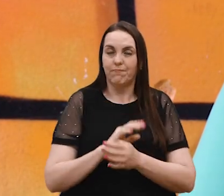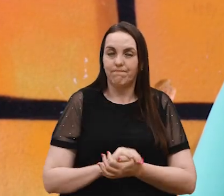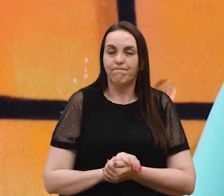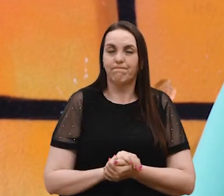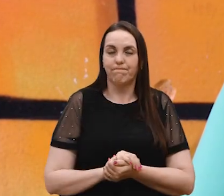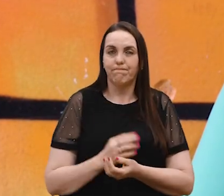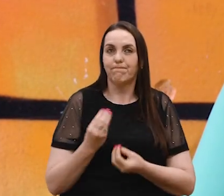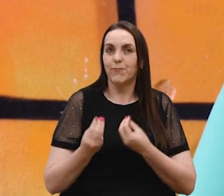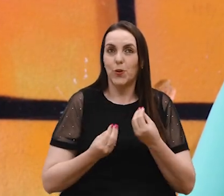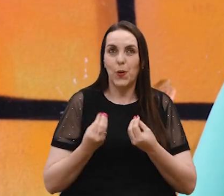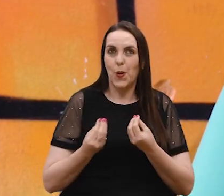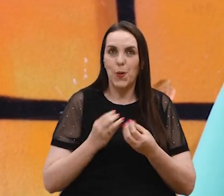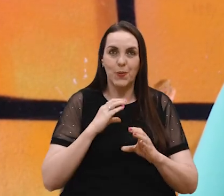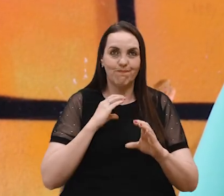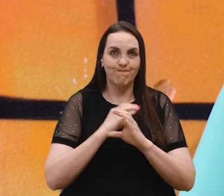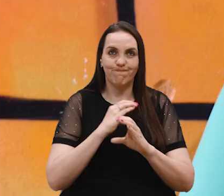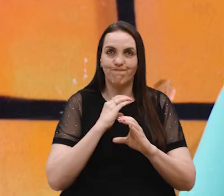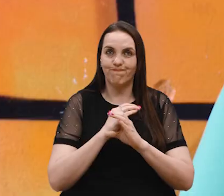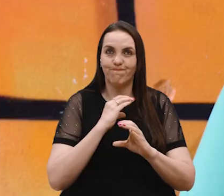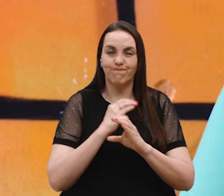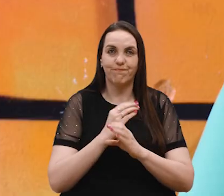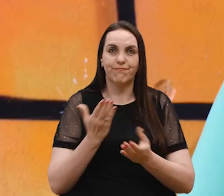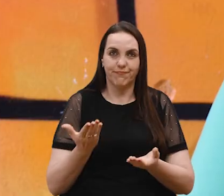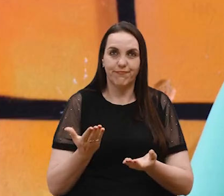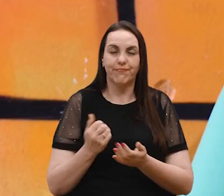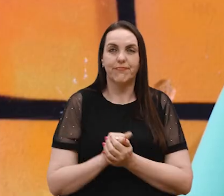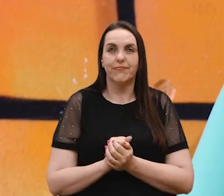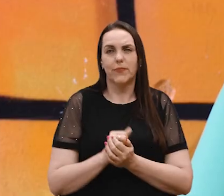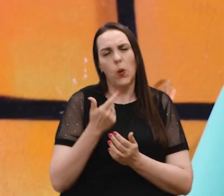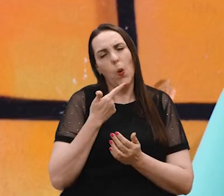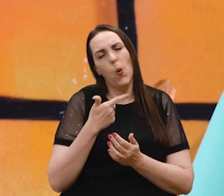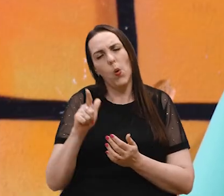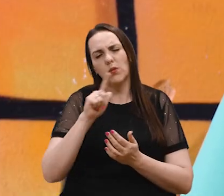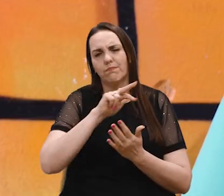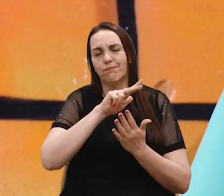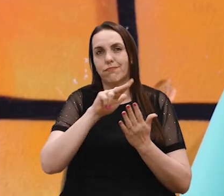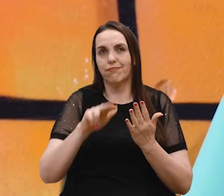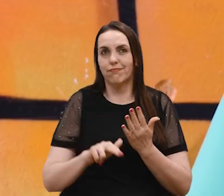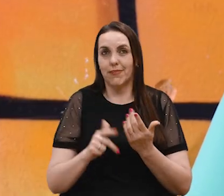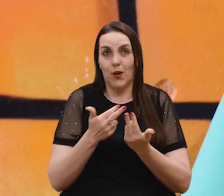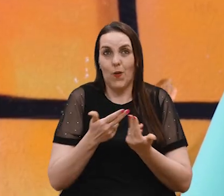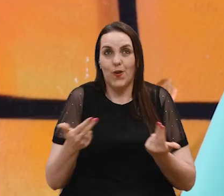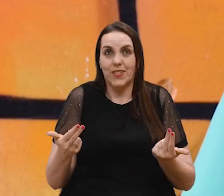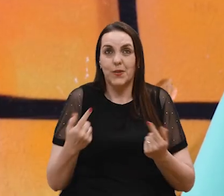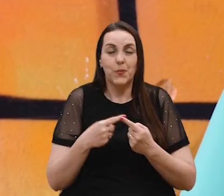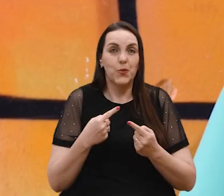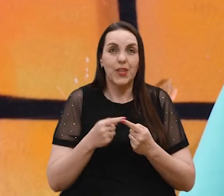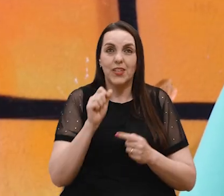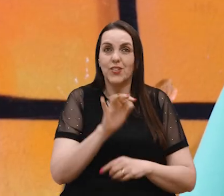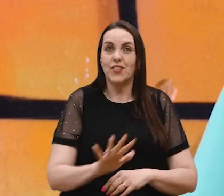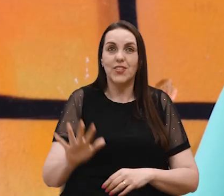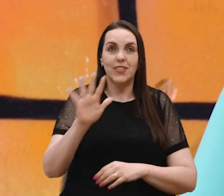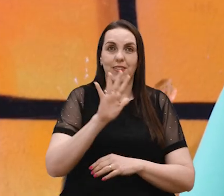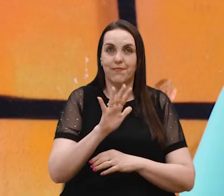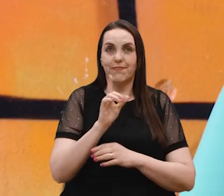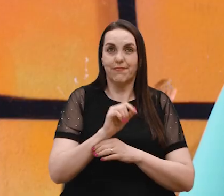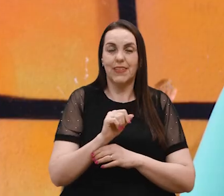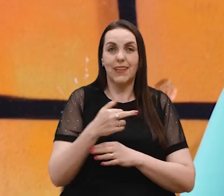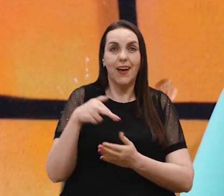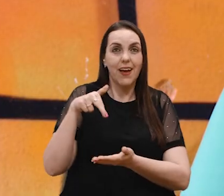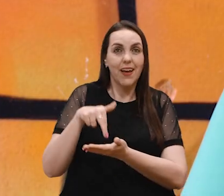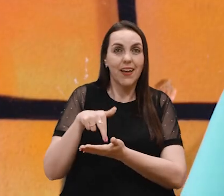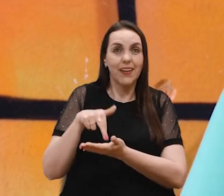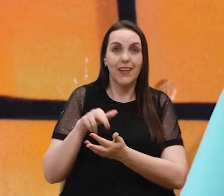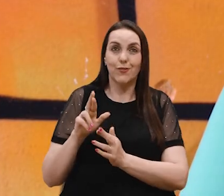grande de comunicação mesmo, entre outras inúmeras coisas, porque geralmente eles vêm de